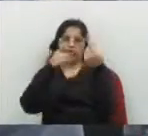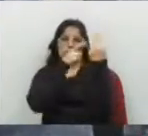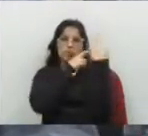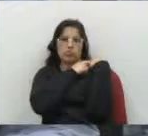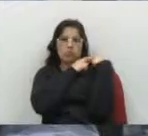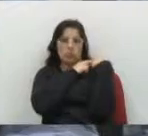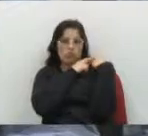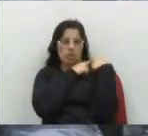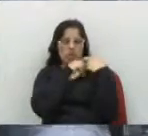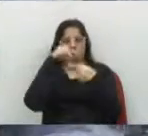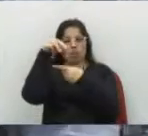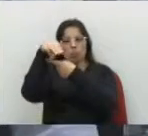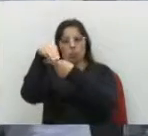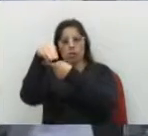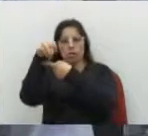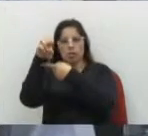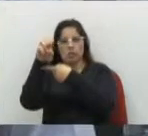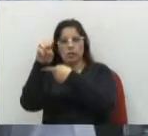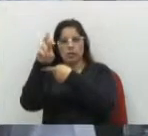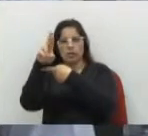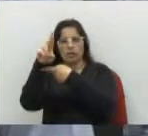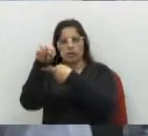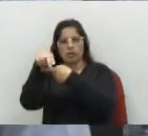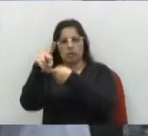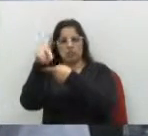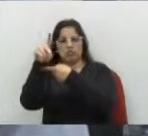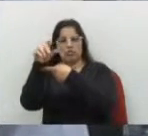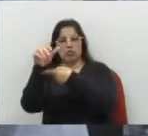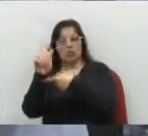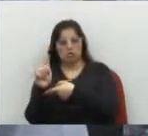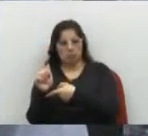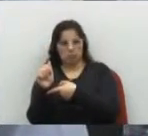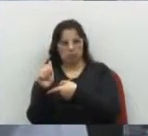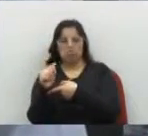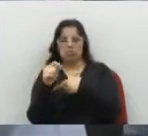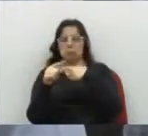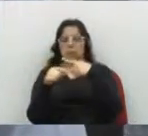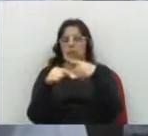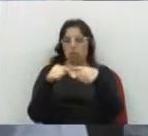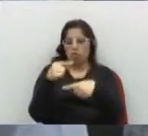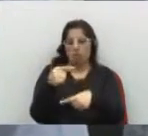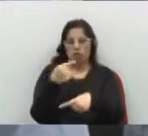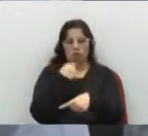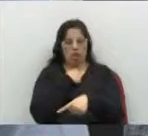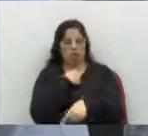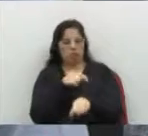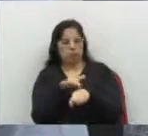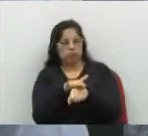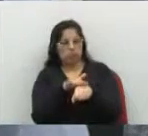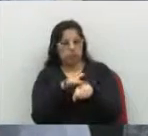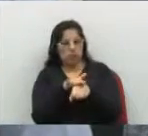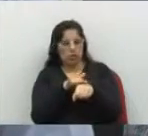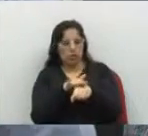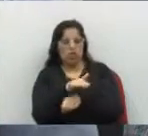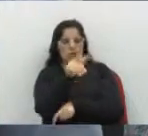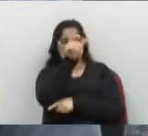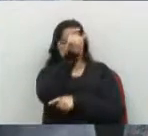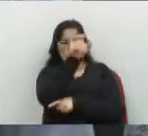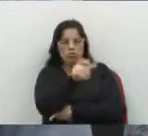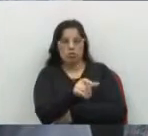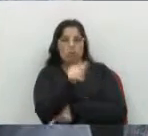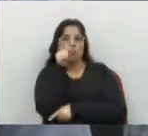merenda. E estranho, que depois eu conversei com a secretária Adriana e Giano Mota,